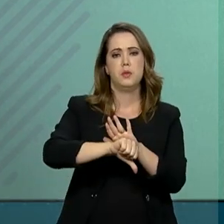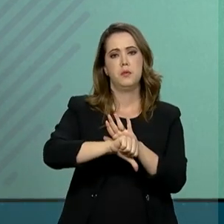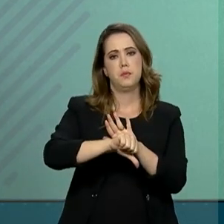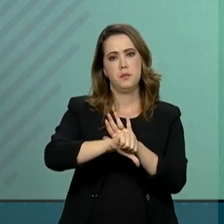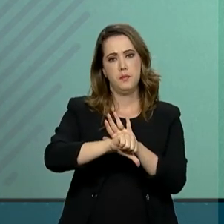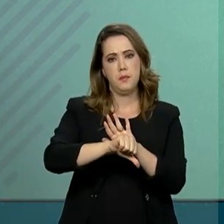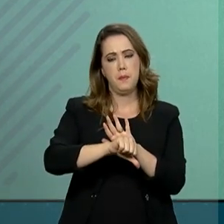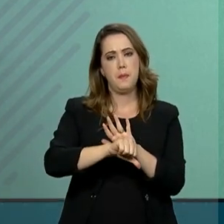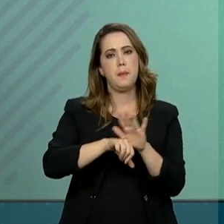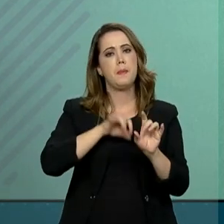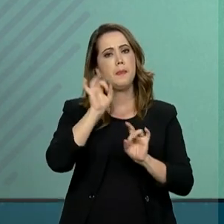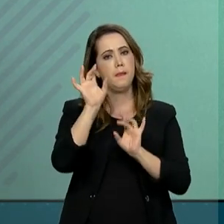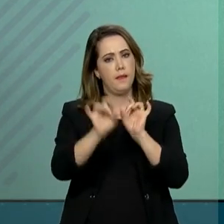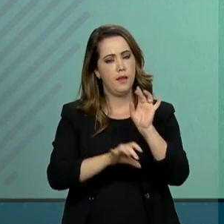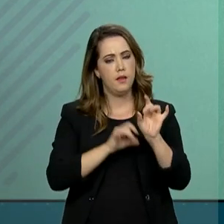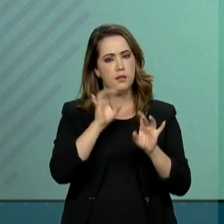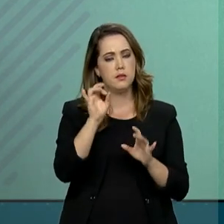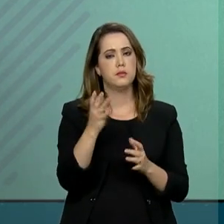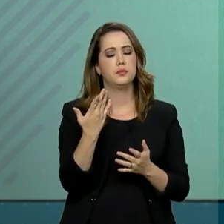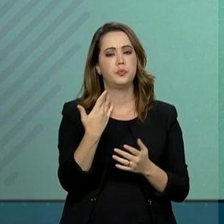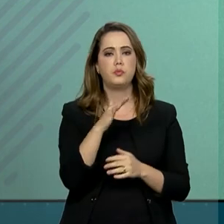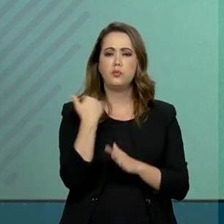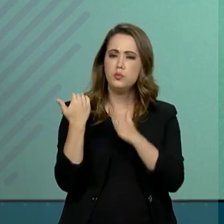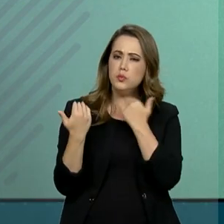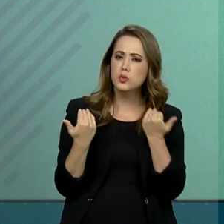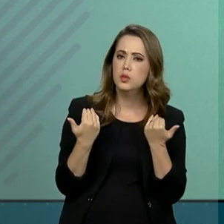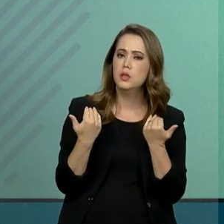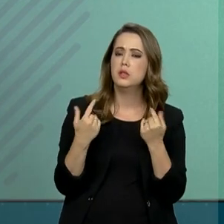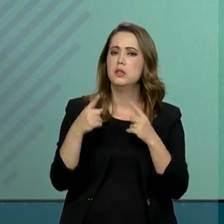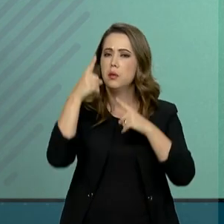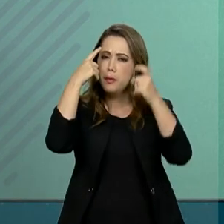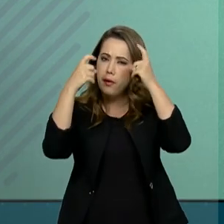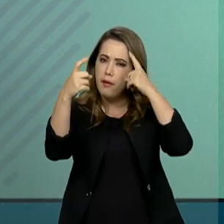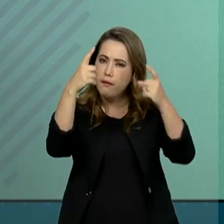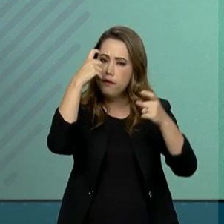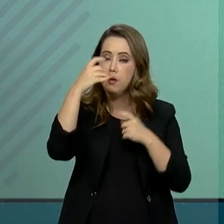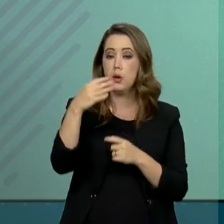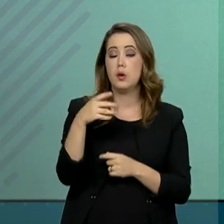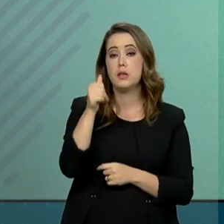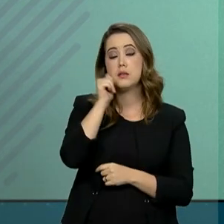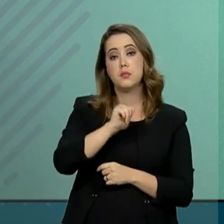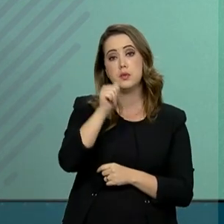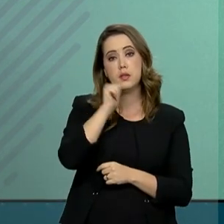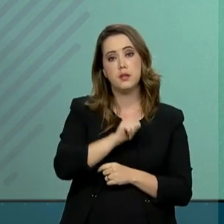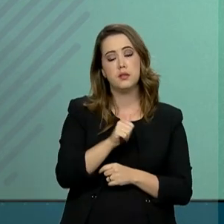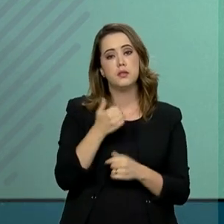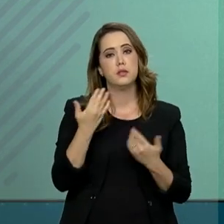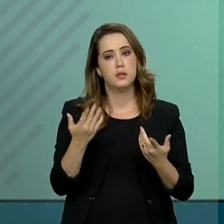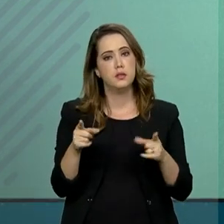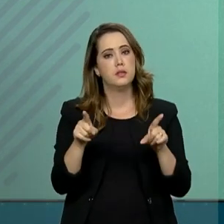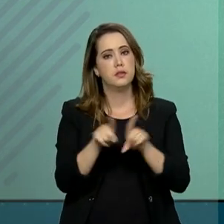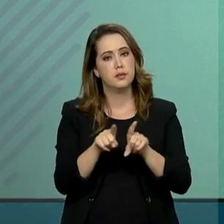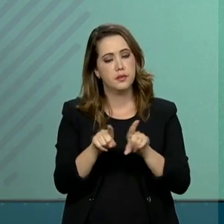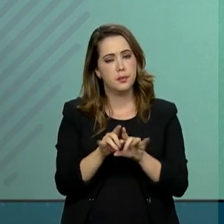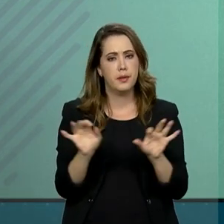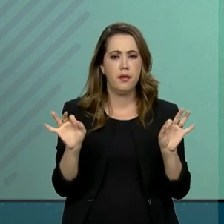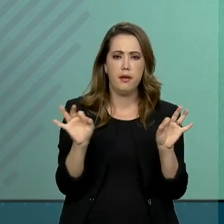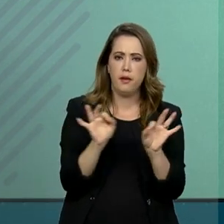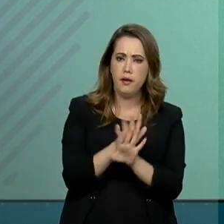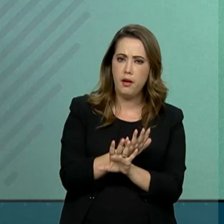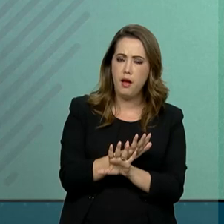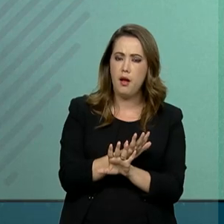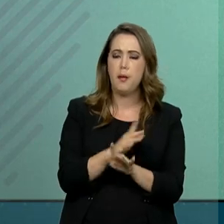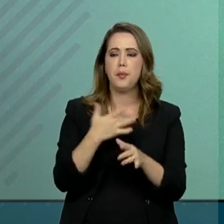especialmente os homicídios ea violência contra as mulheres e acabem com a